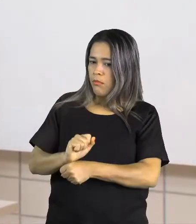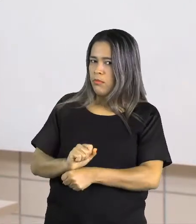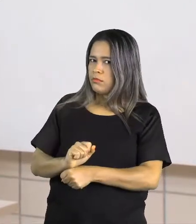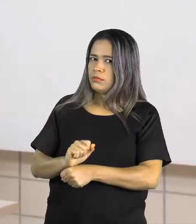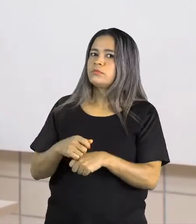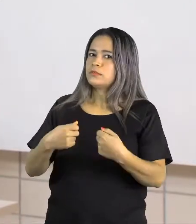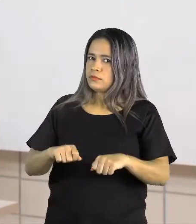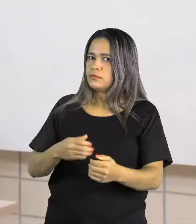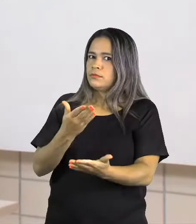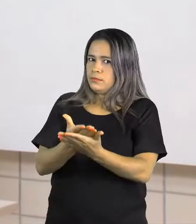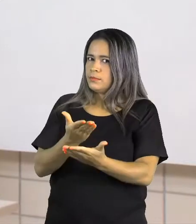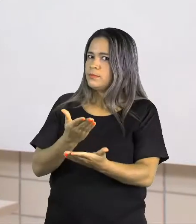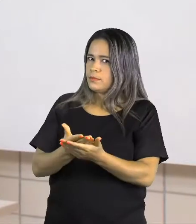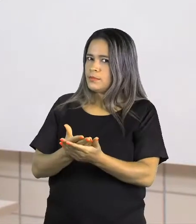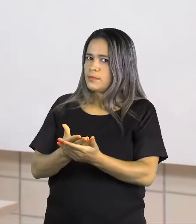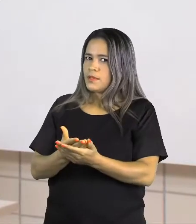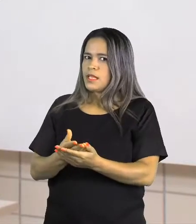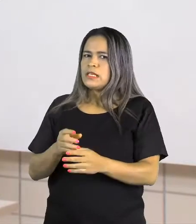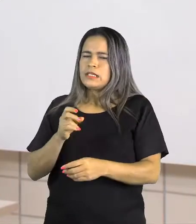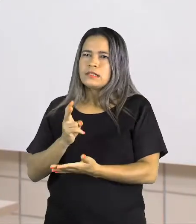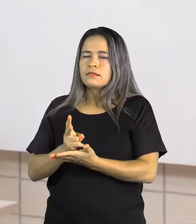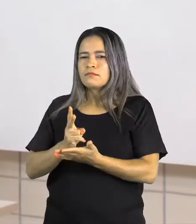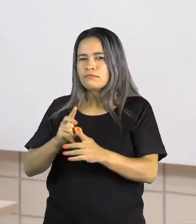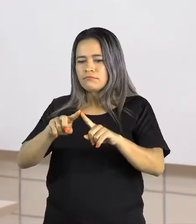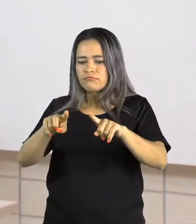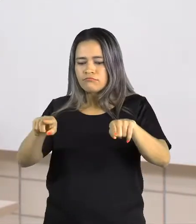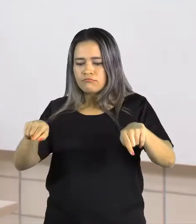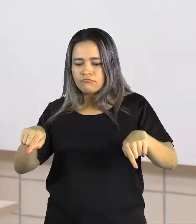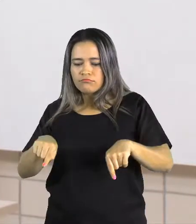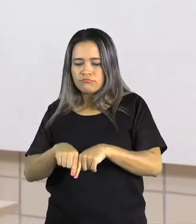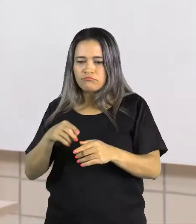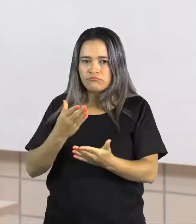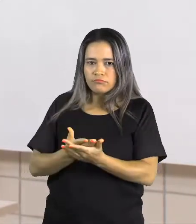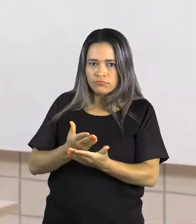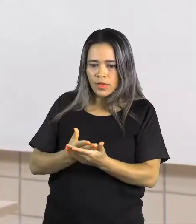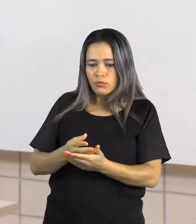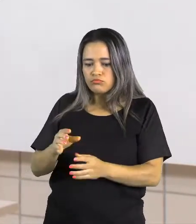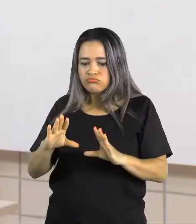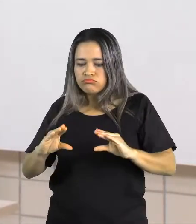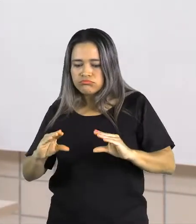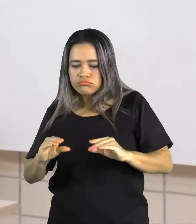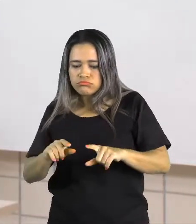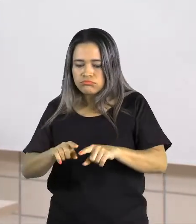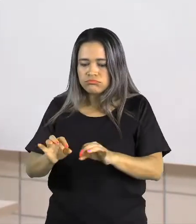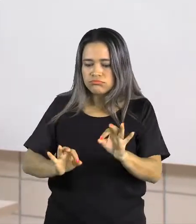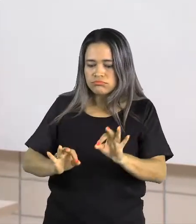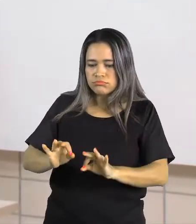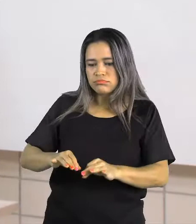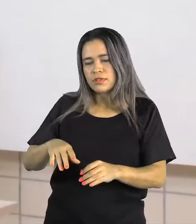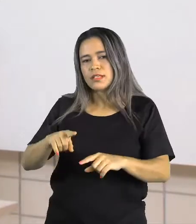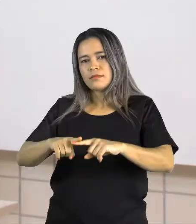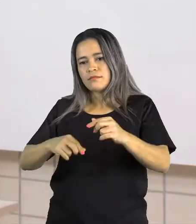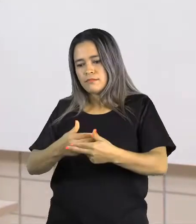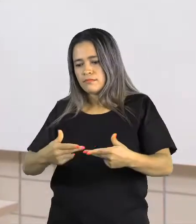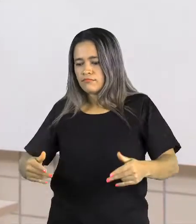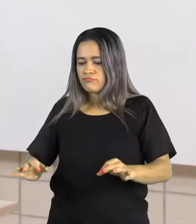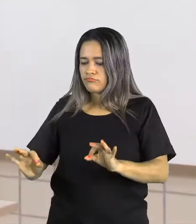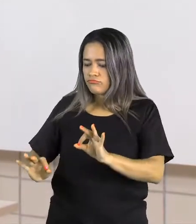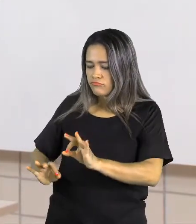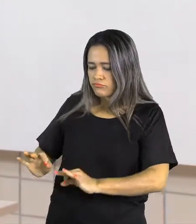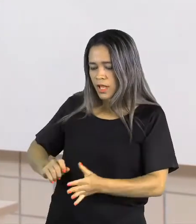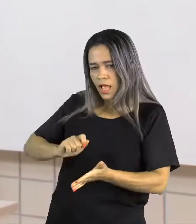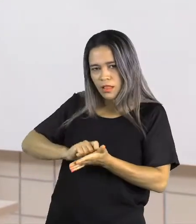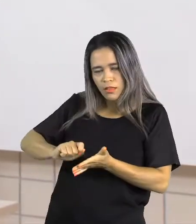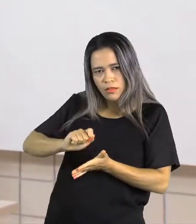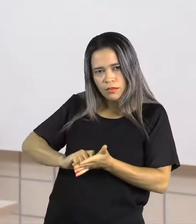for estudar, procure um espaço mais tranquilo na sua casa. Separe seus materiais para escrever, anotar